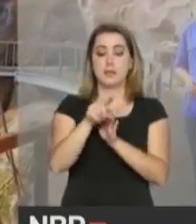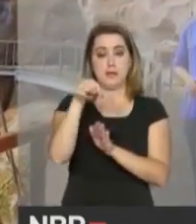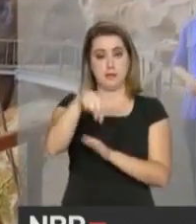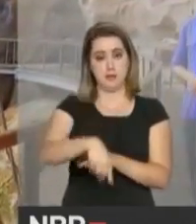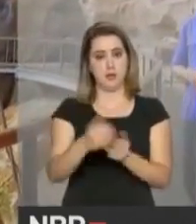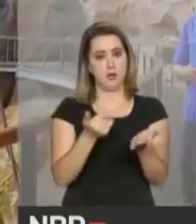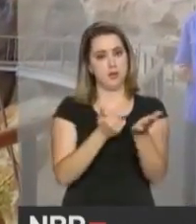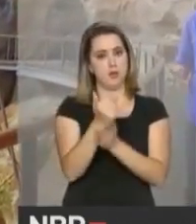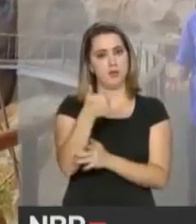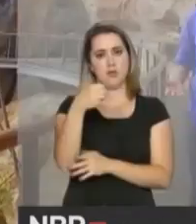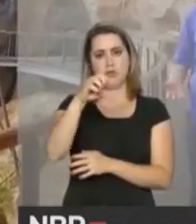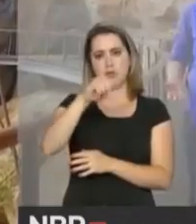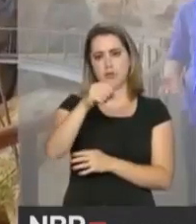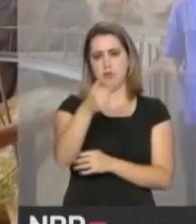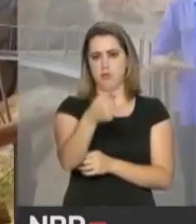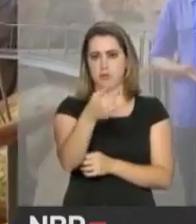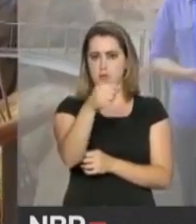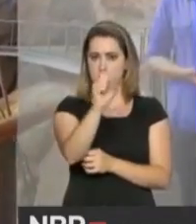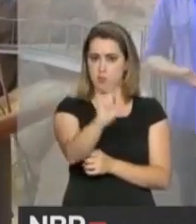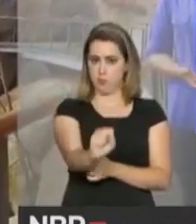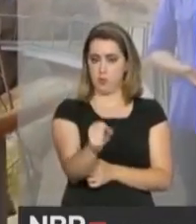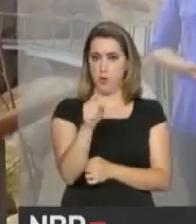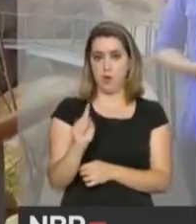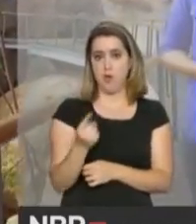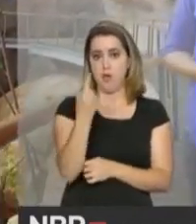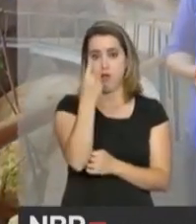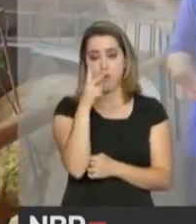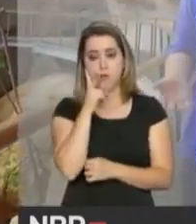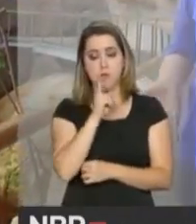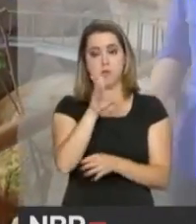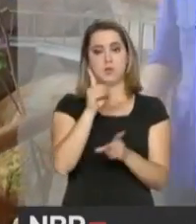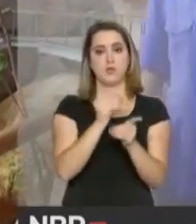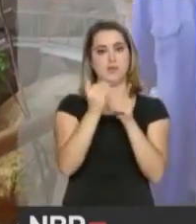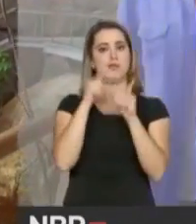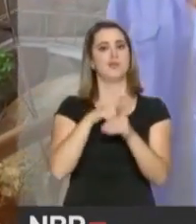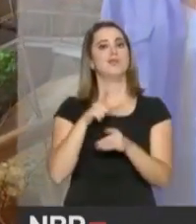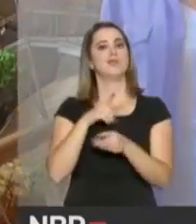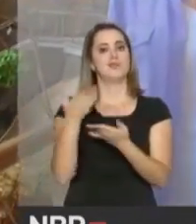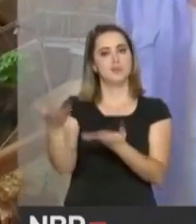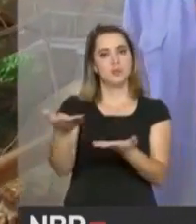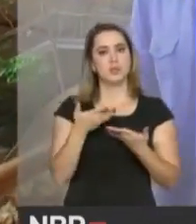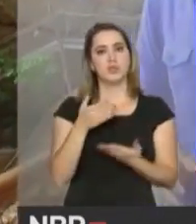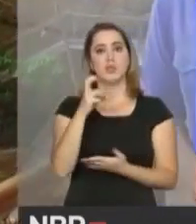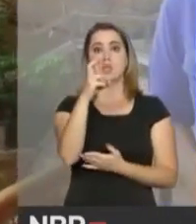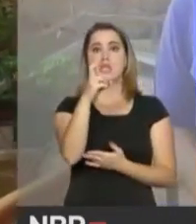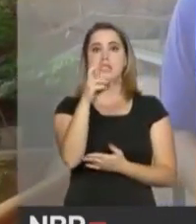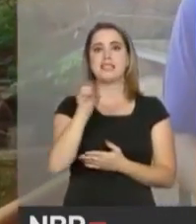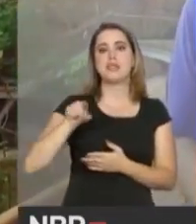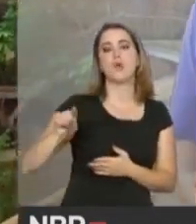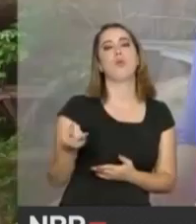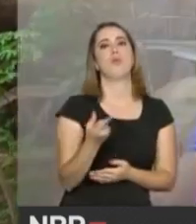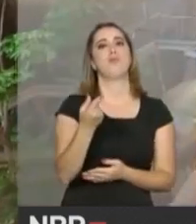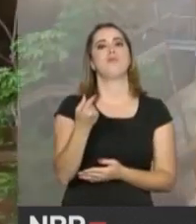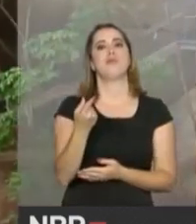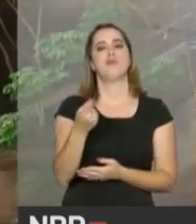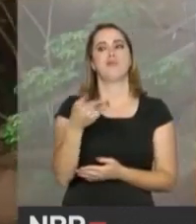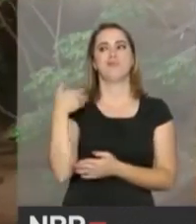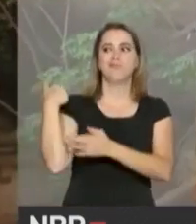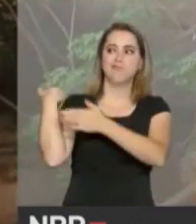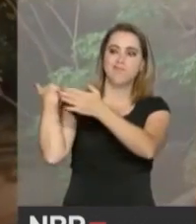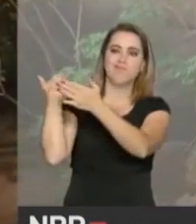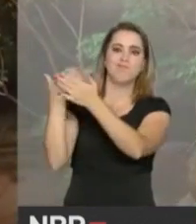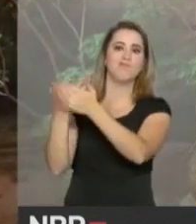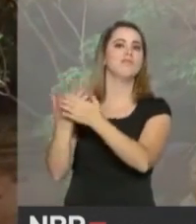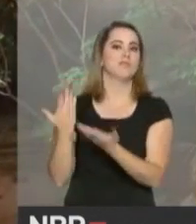Boqueirão começaram em 1978 e os primeiros vestígios encontrados receberam data de 5 mil anos atrás. E à medida que